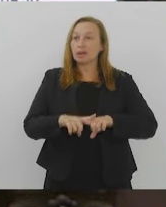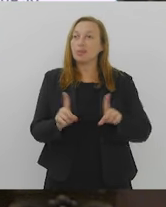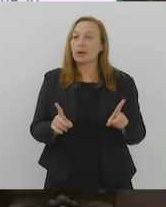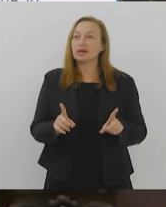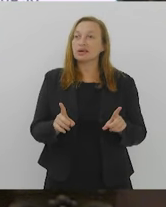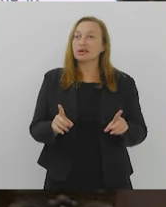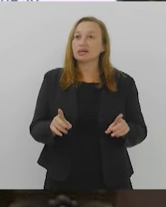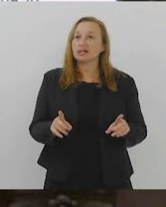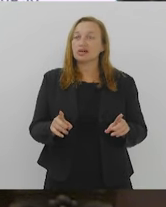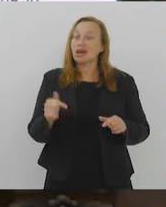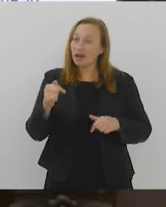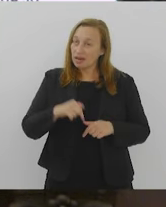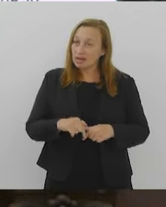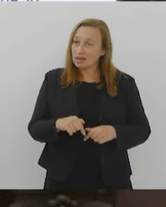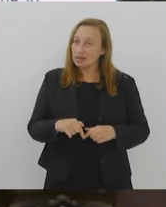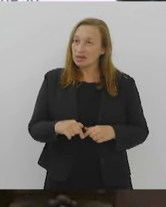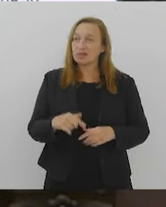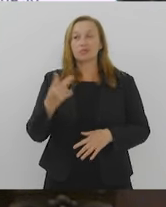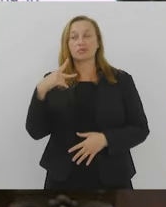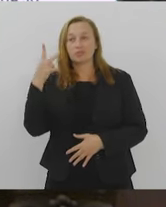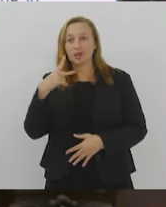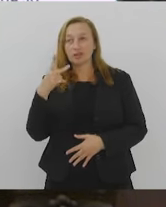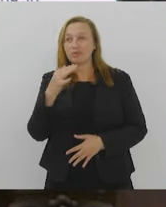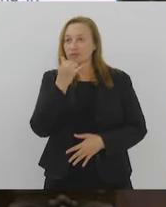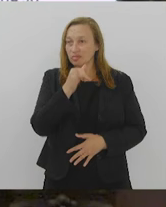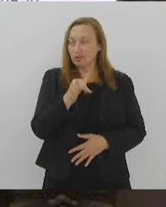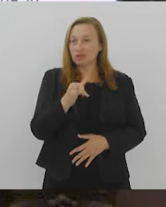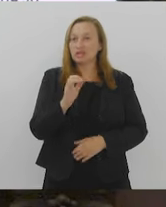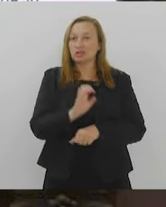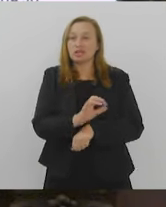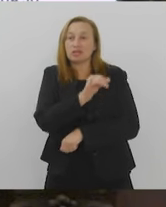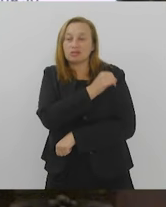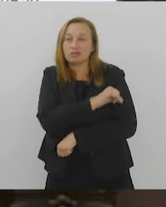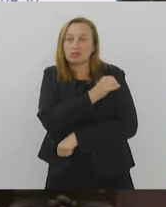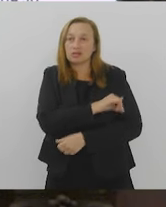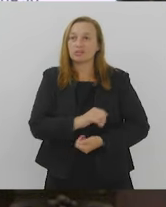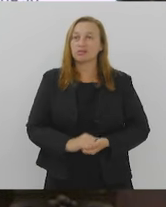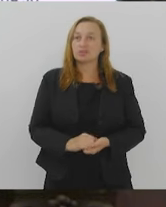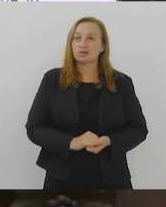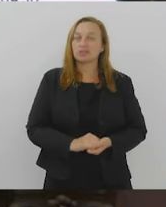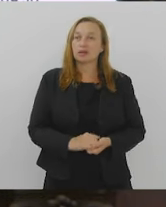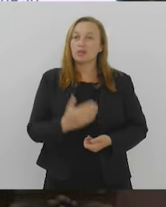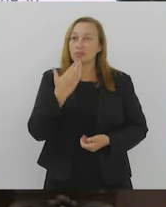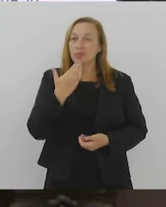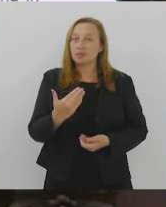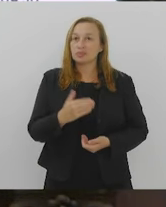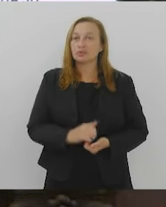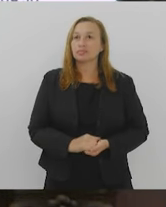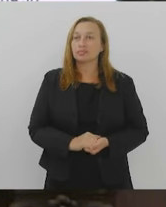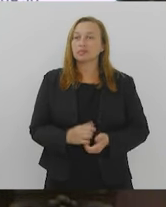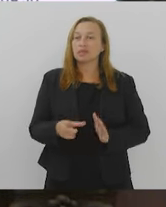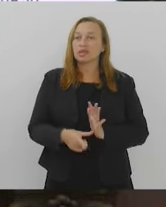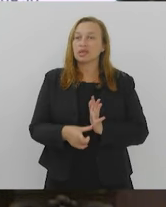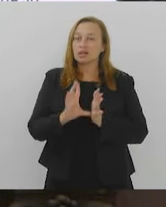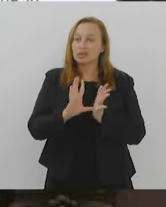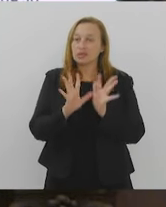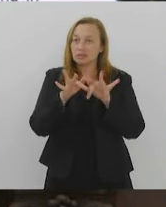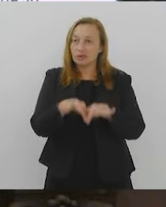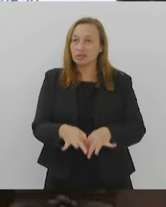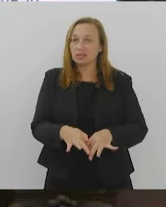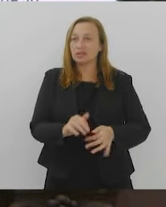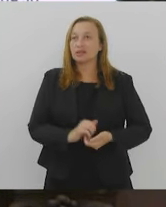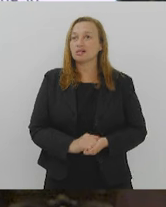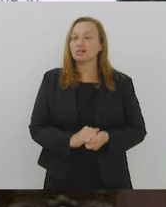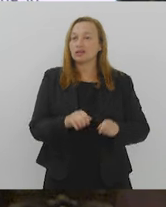diferença aqui no Parlamento Fluminense do Estado do Rio de Janeiro. Peço, antes de encerrar, eu vou